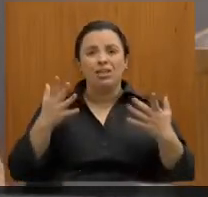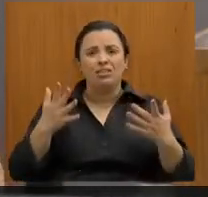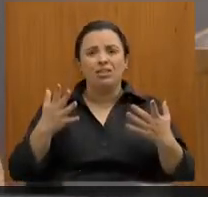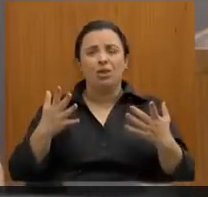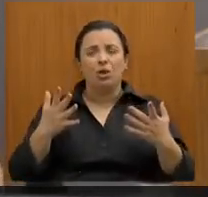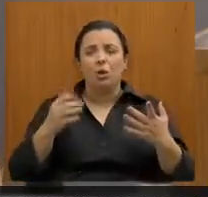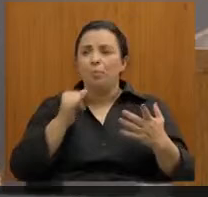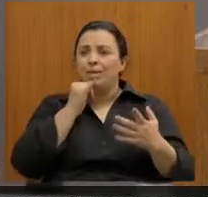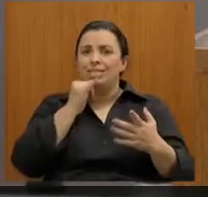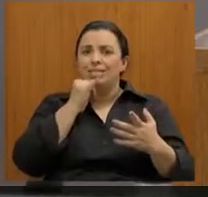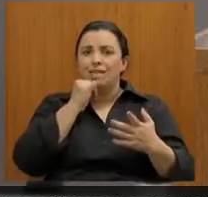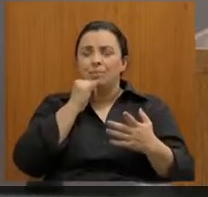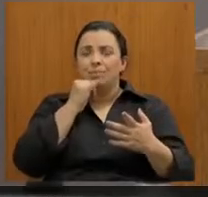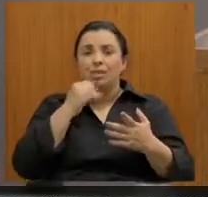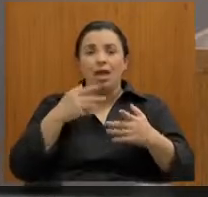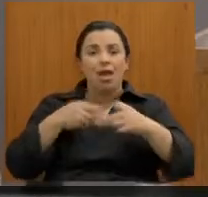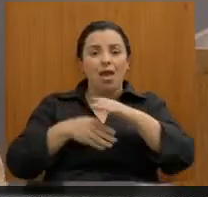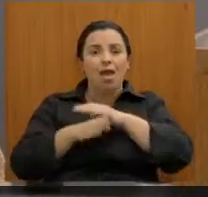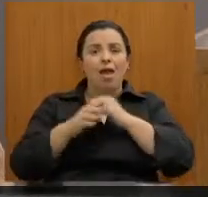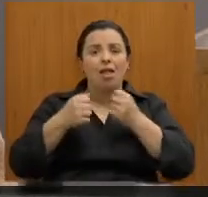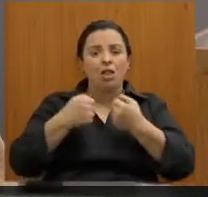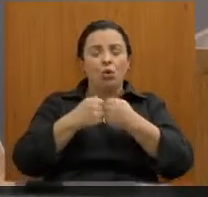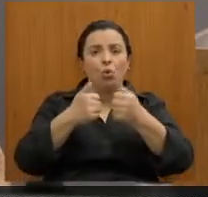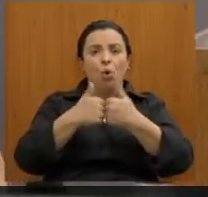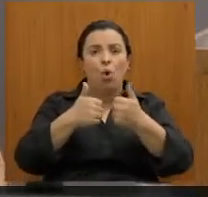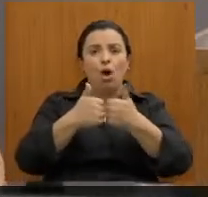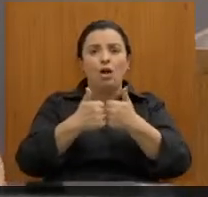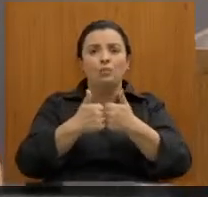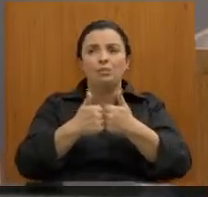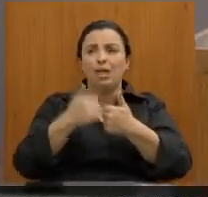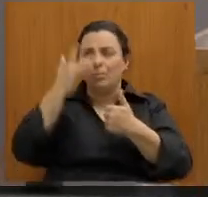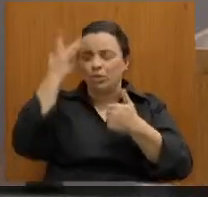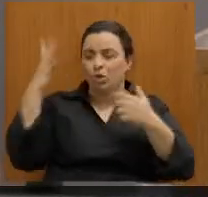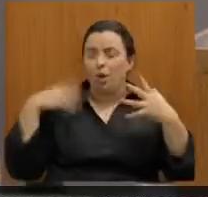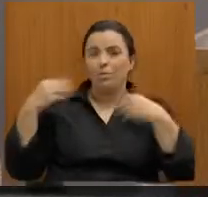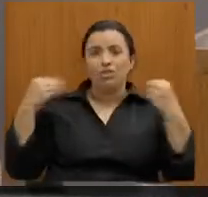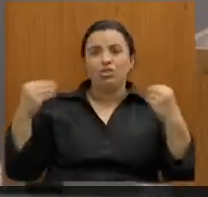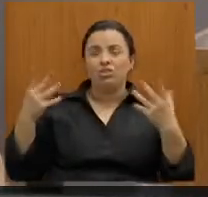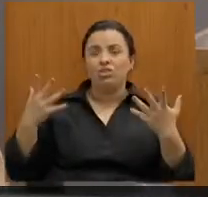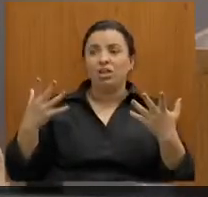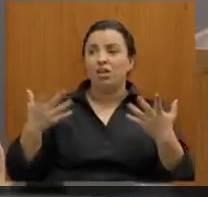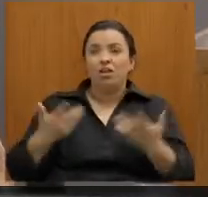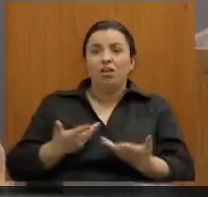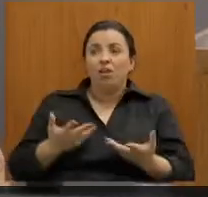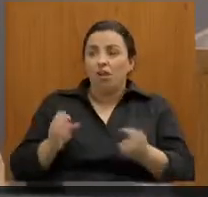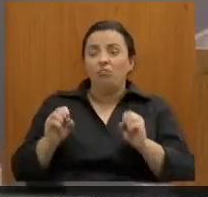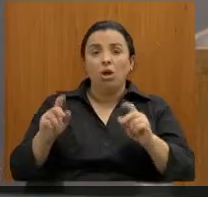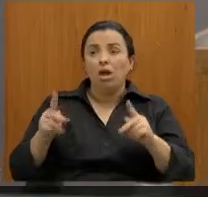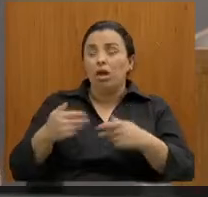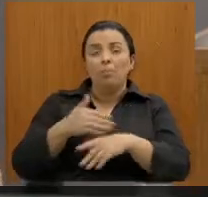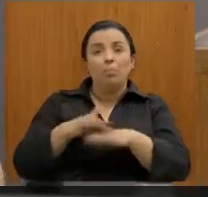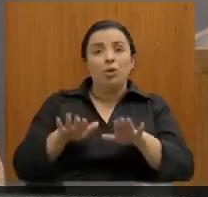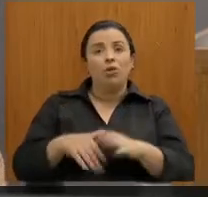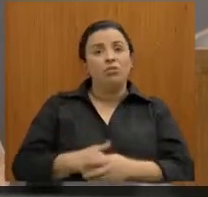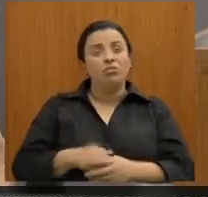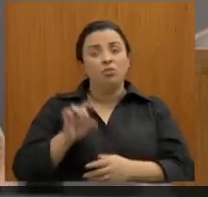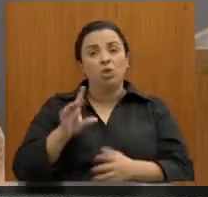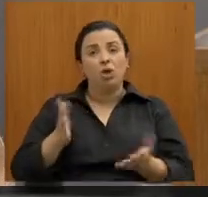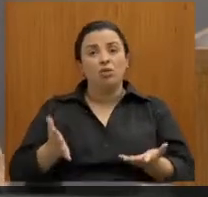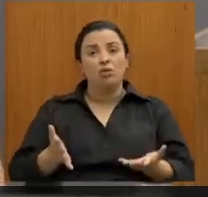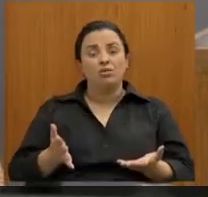esse molestada e ficar por isso mesmo é um absurdo a gente as piadinhas o